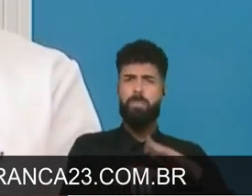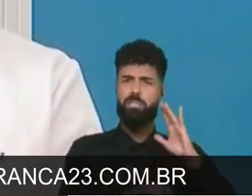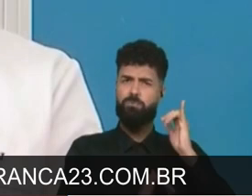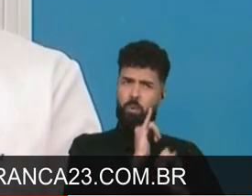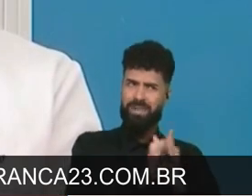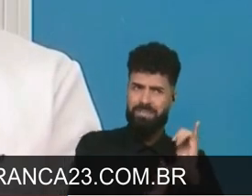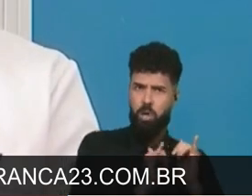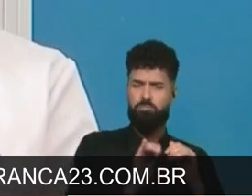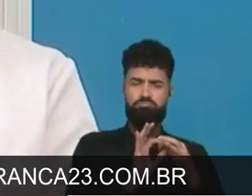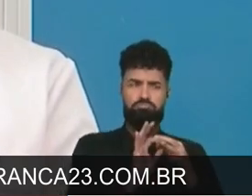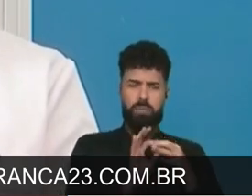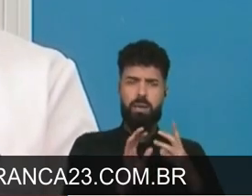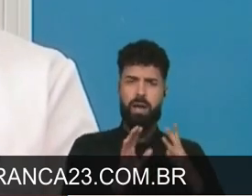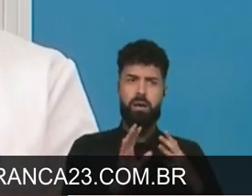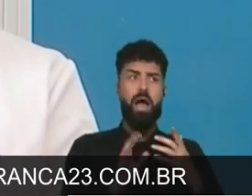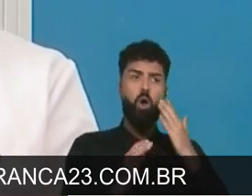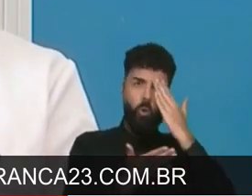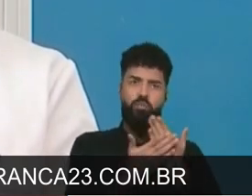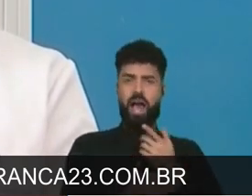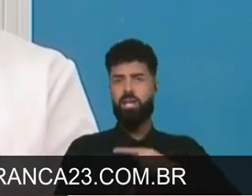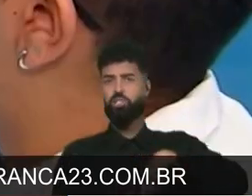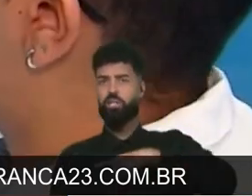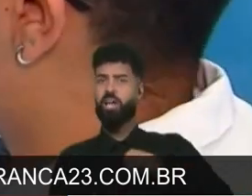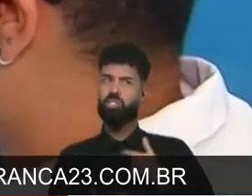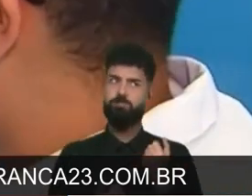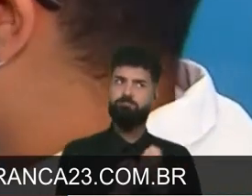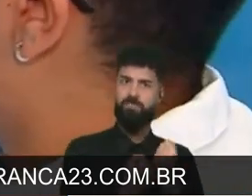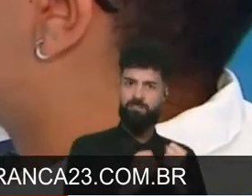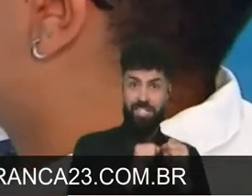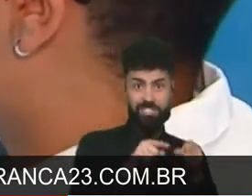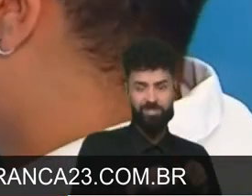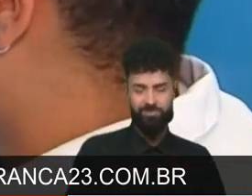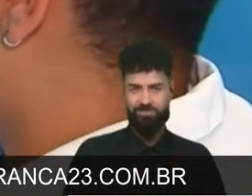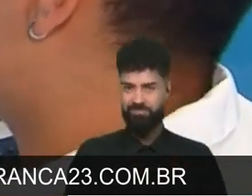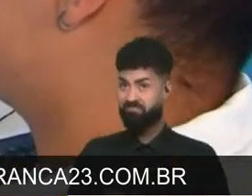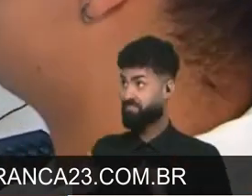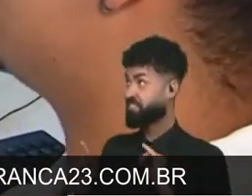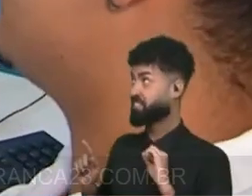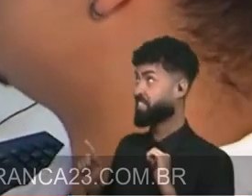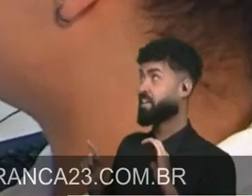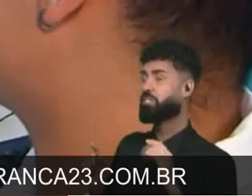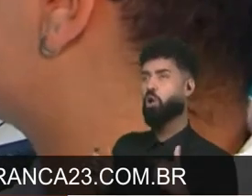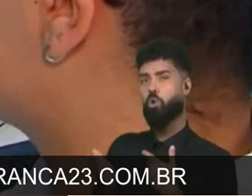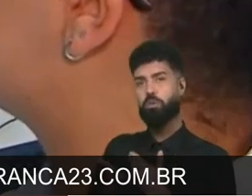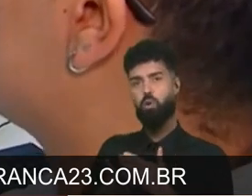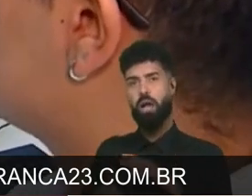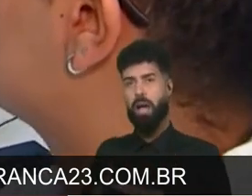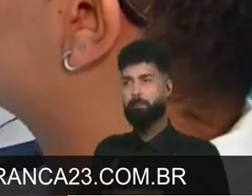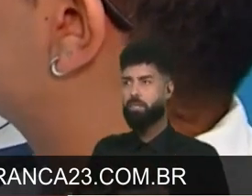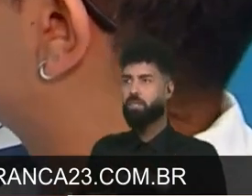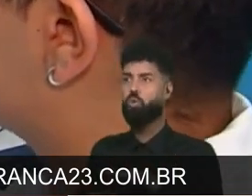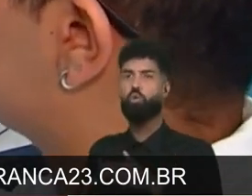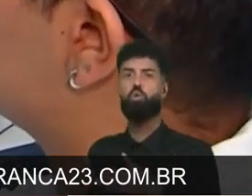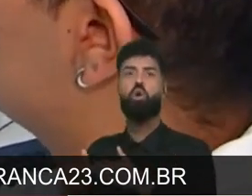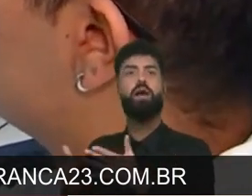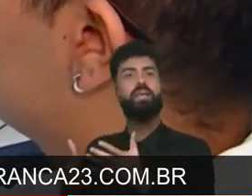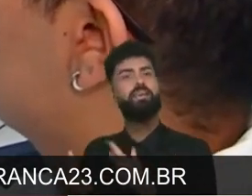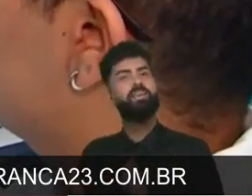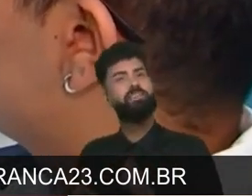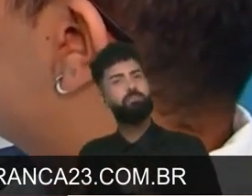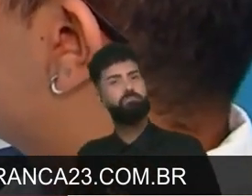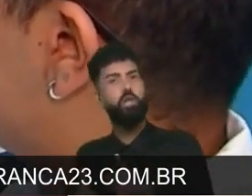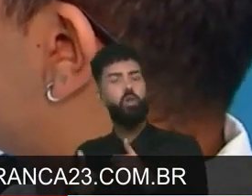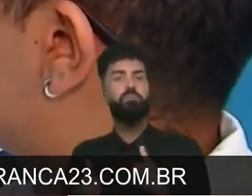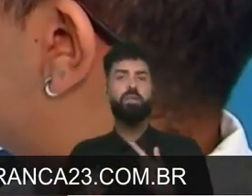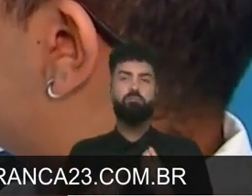do vínculo, que é o que a gente quer fazer na atenção primária também, sabe? Isaac já deu os primeiros passos em direção a uma vida melhor, focando em